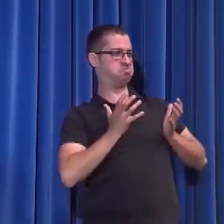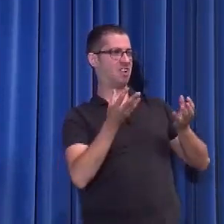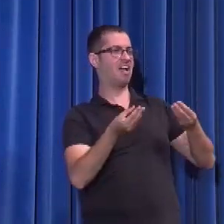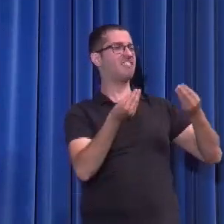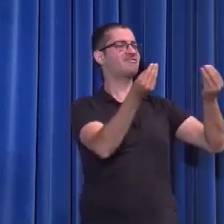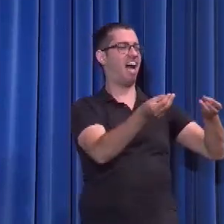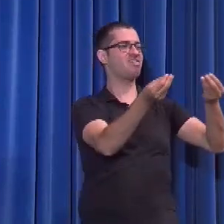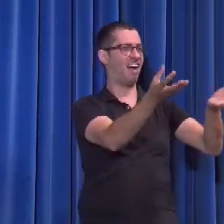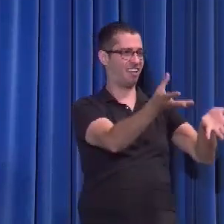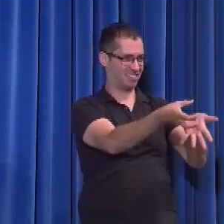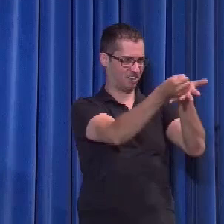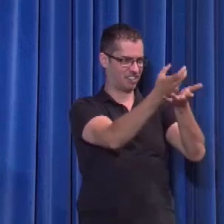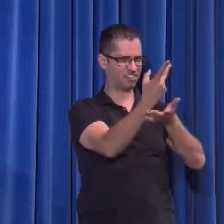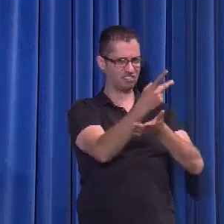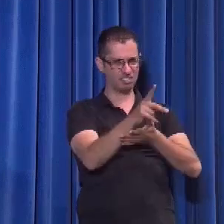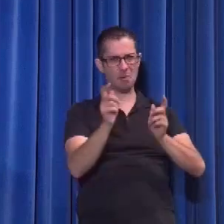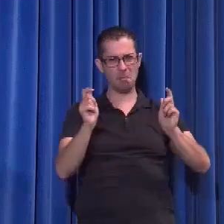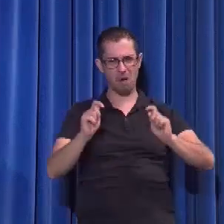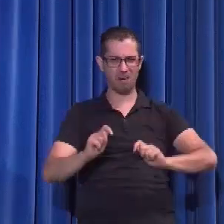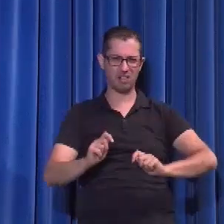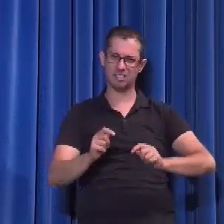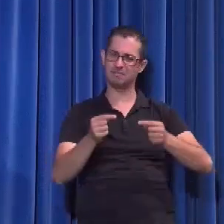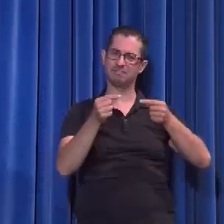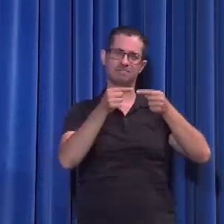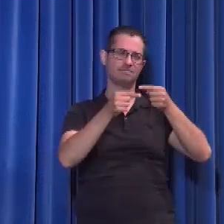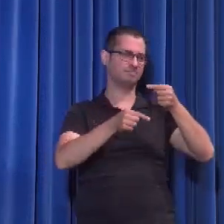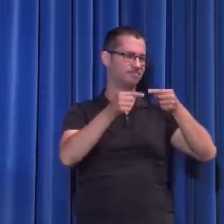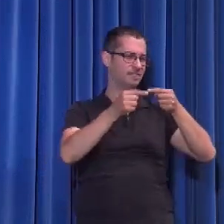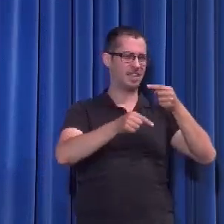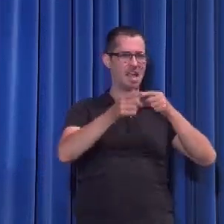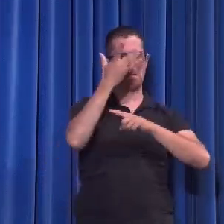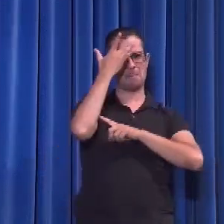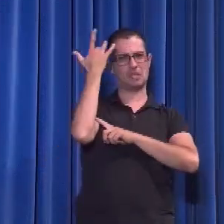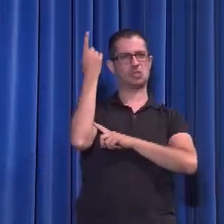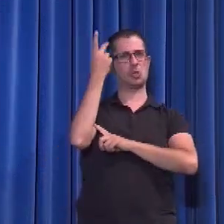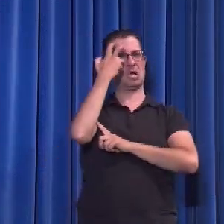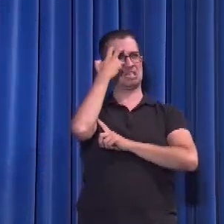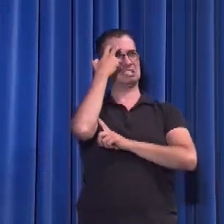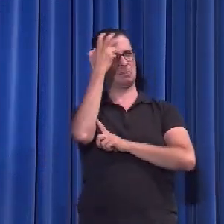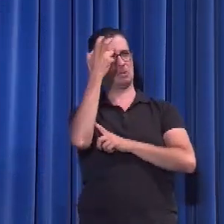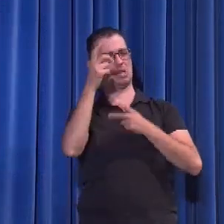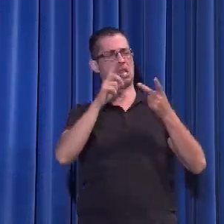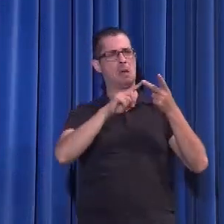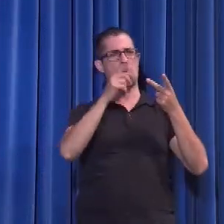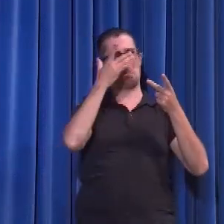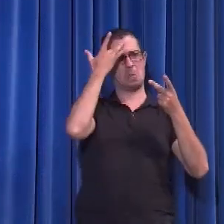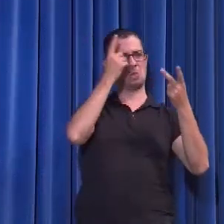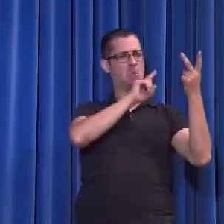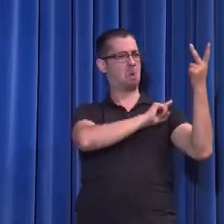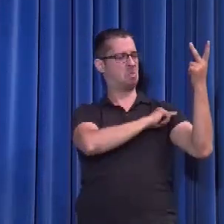Nem a sua sabedoria, nem a sua força, nem a sua riqueza pode te salvar.